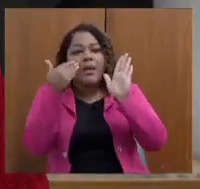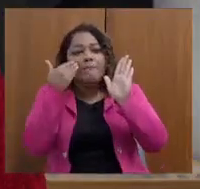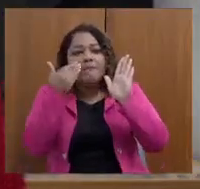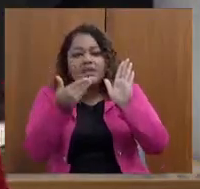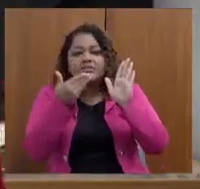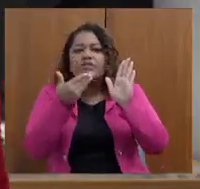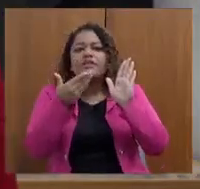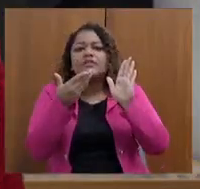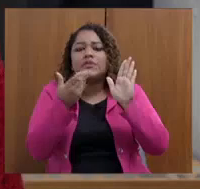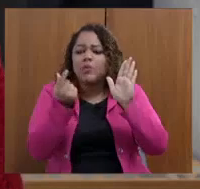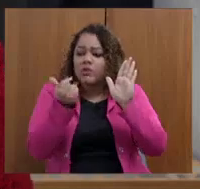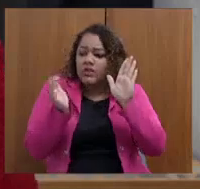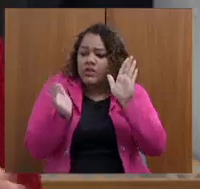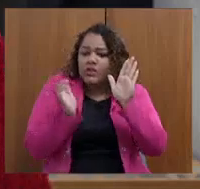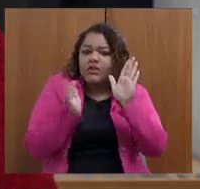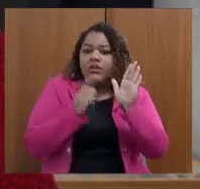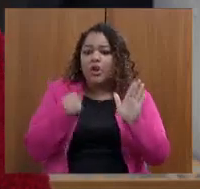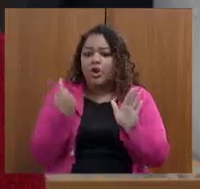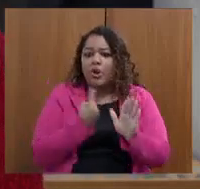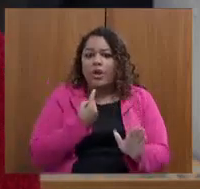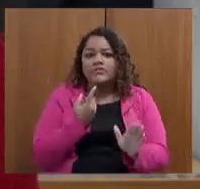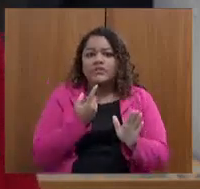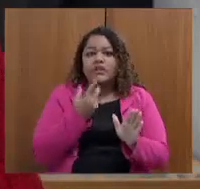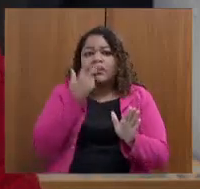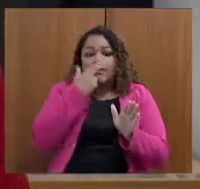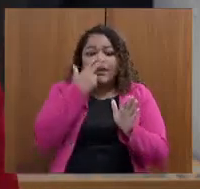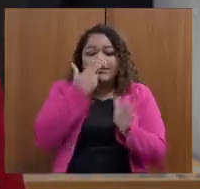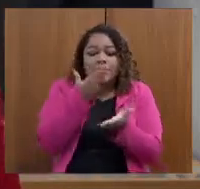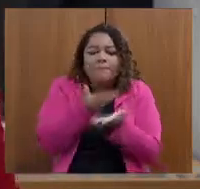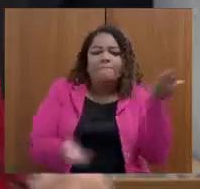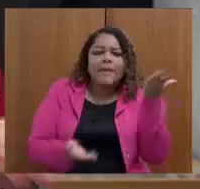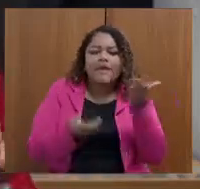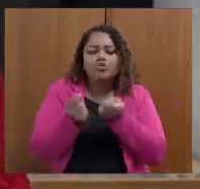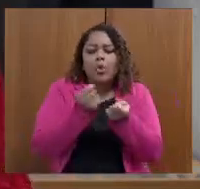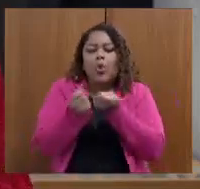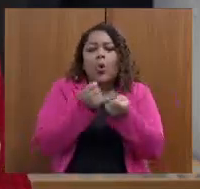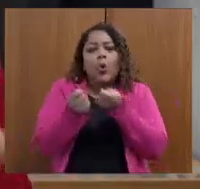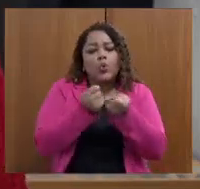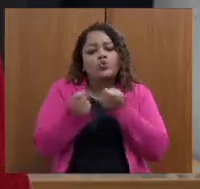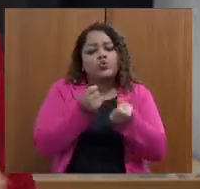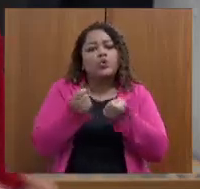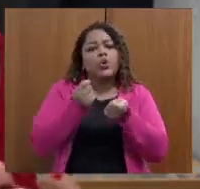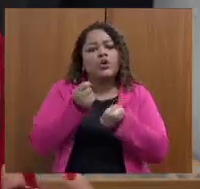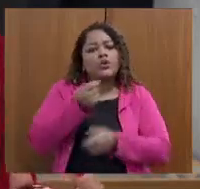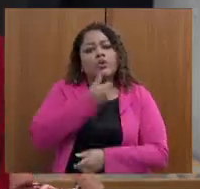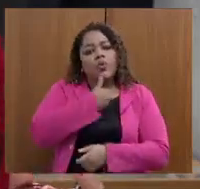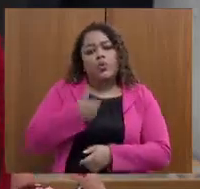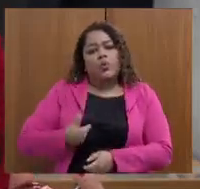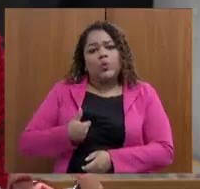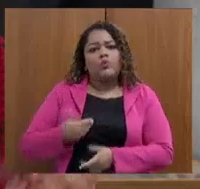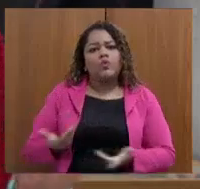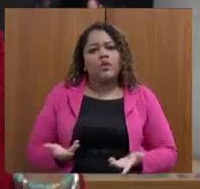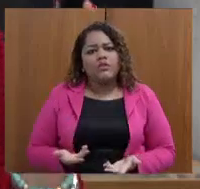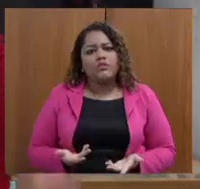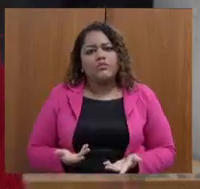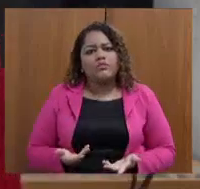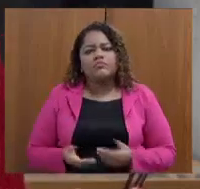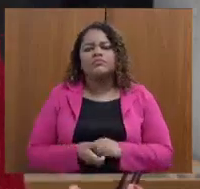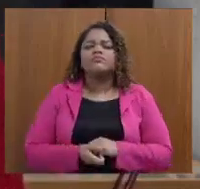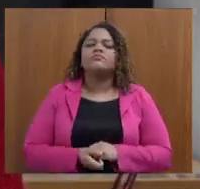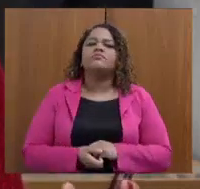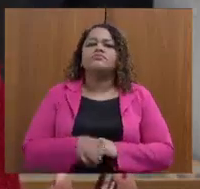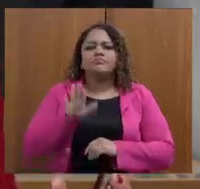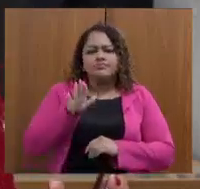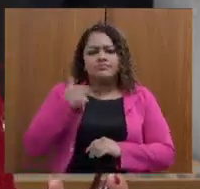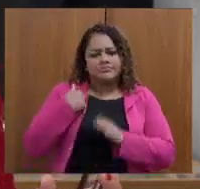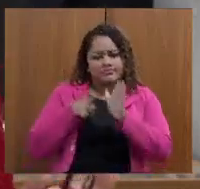como que aí eu vou entrar mais vamos entrar nas perguntas mas eu acho gente Aqui tem muita